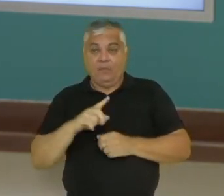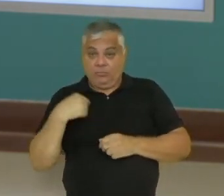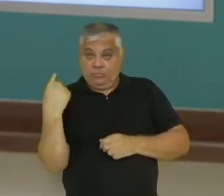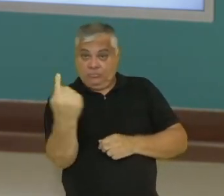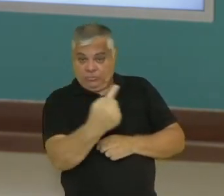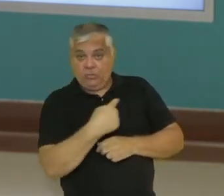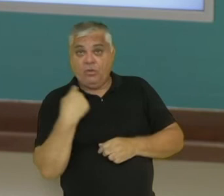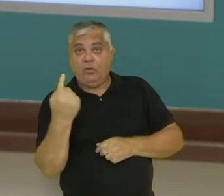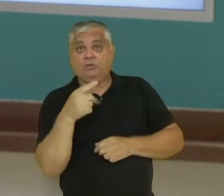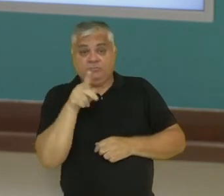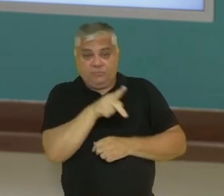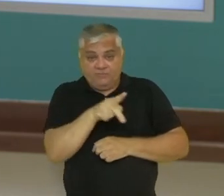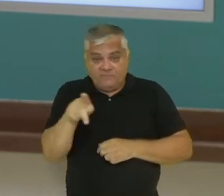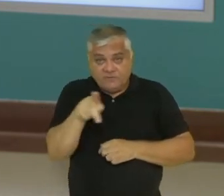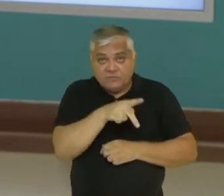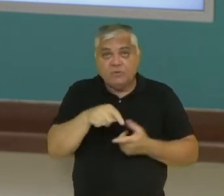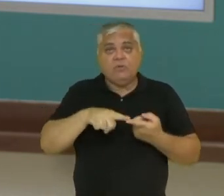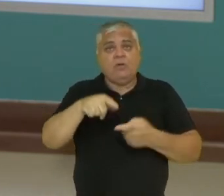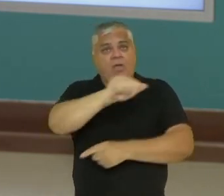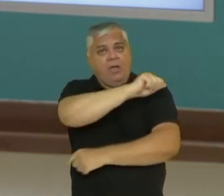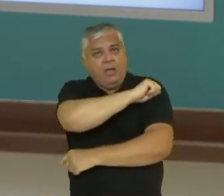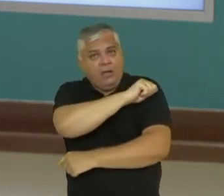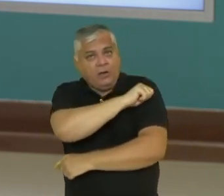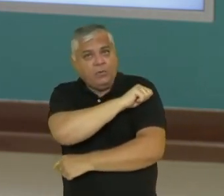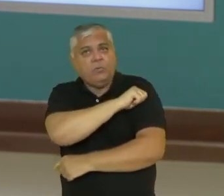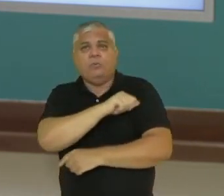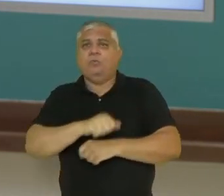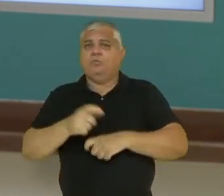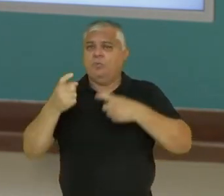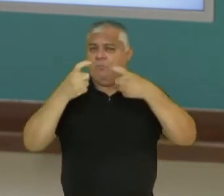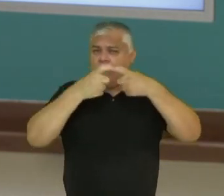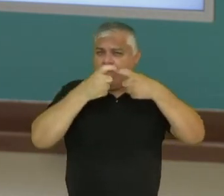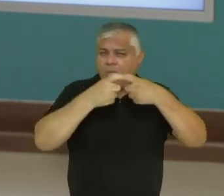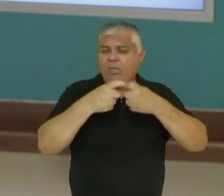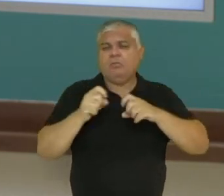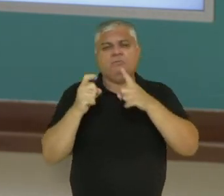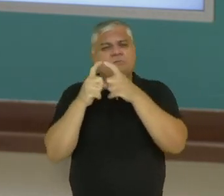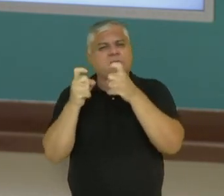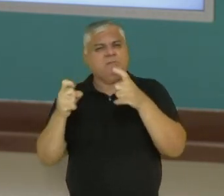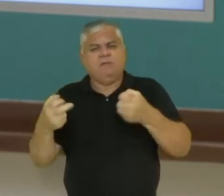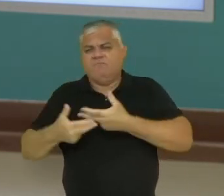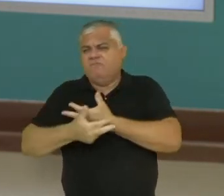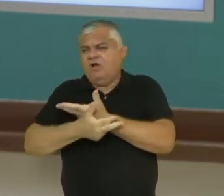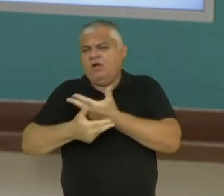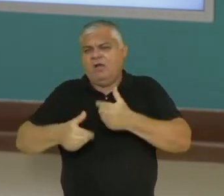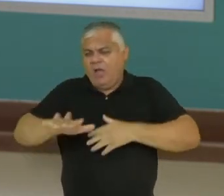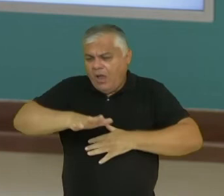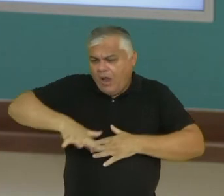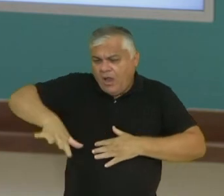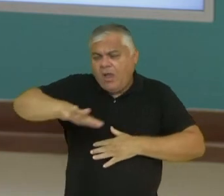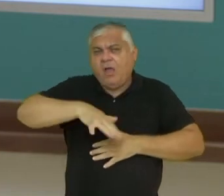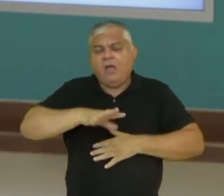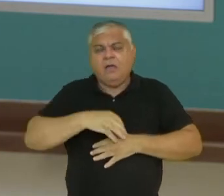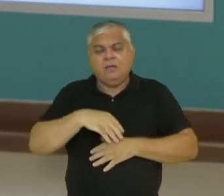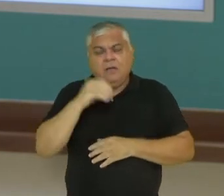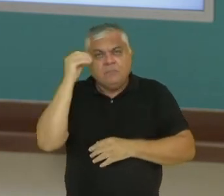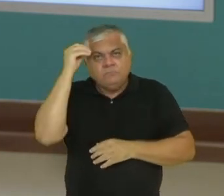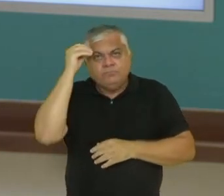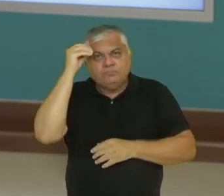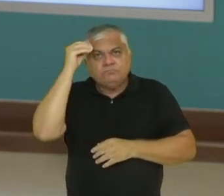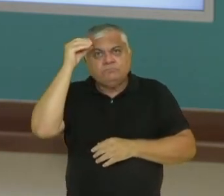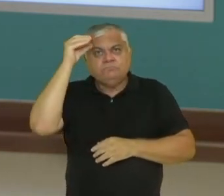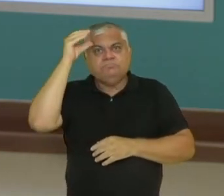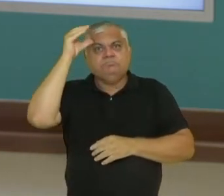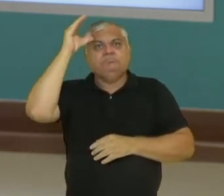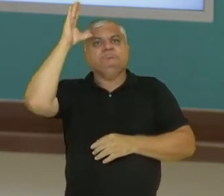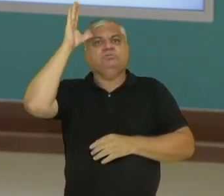enquanto professores, enquanto alunos, enquanto médicos, cientistas, né? Para que a gente vá, então, ampliando aí o